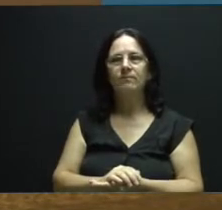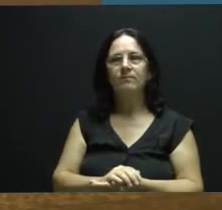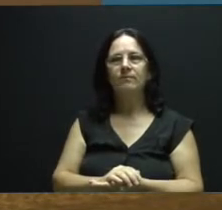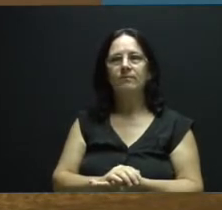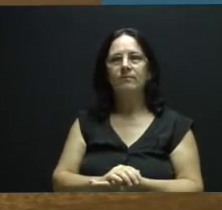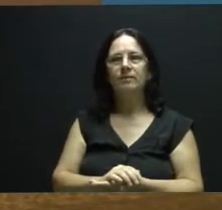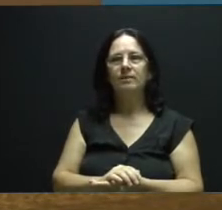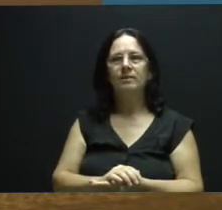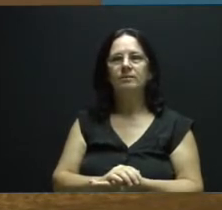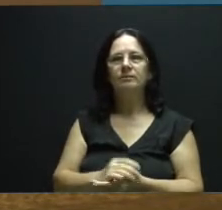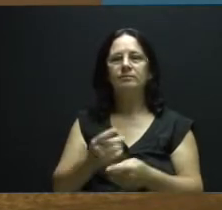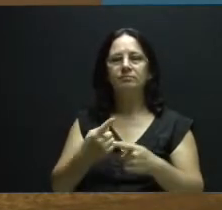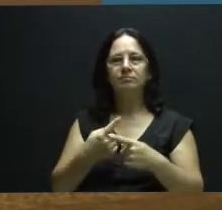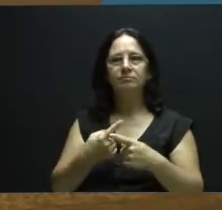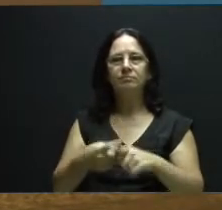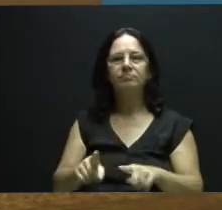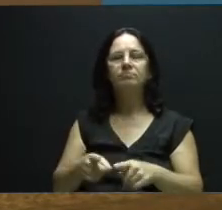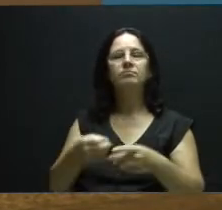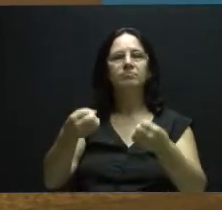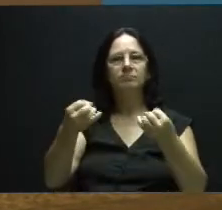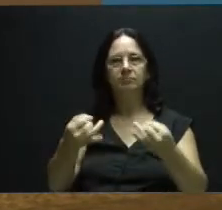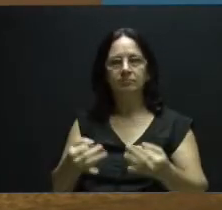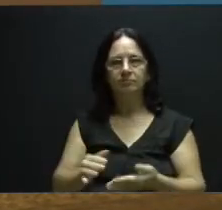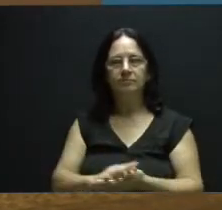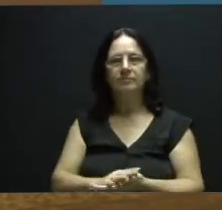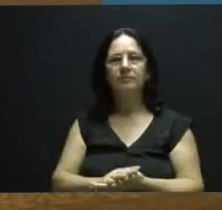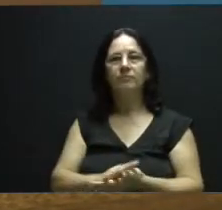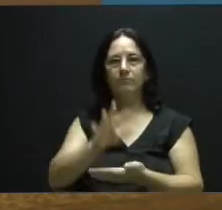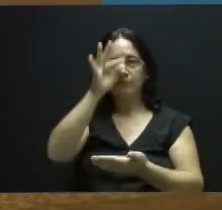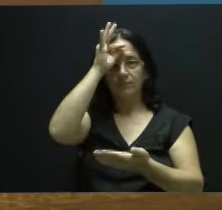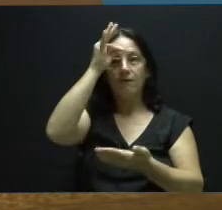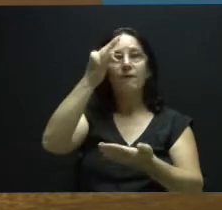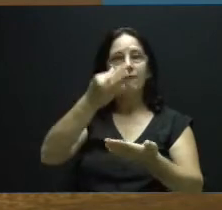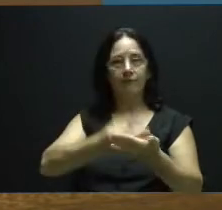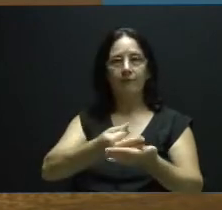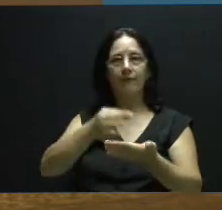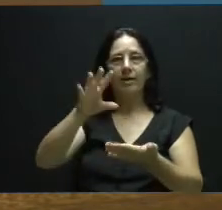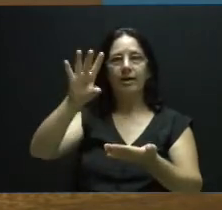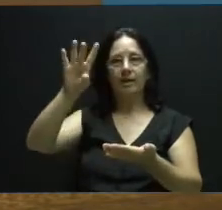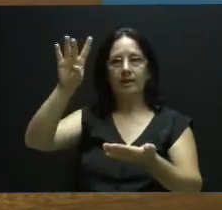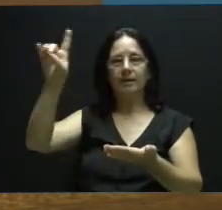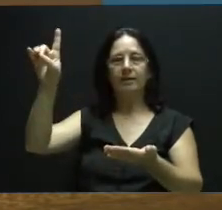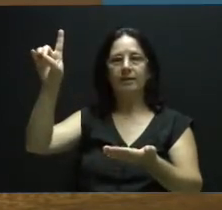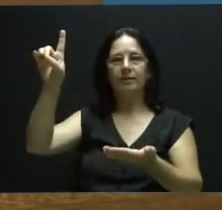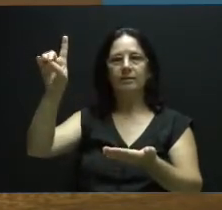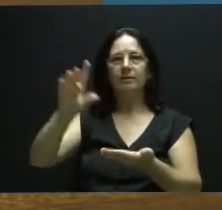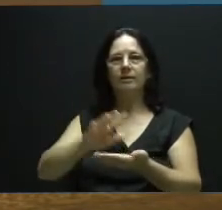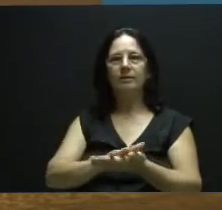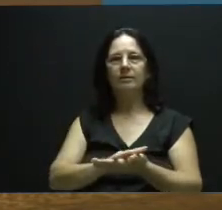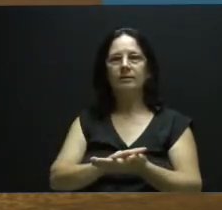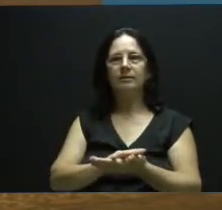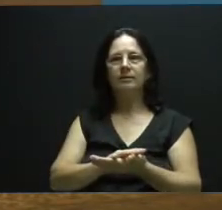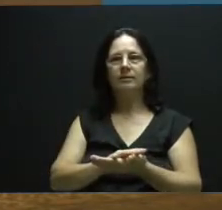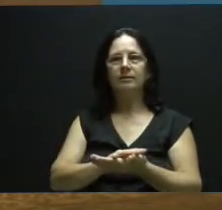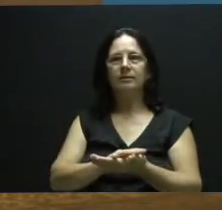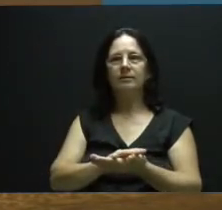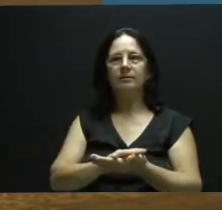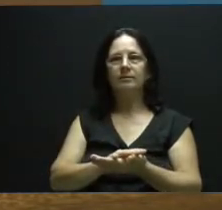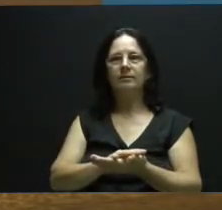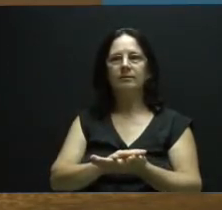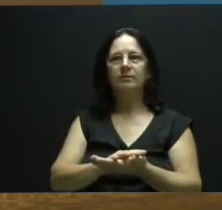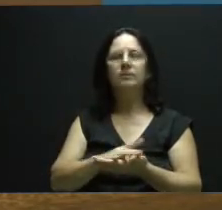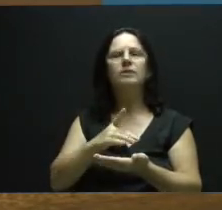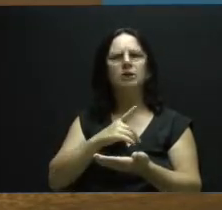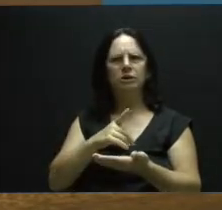eu quero deixar bem claro que muita fé em deus e os professores estão indo embora e com muita fé em deus vocês